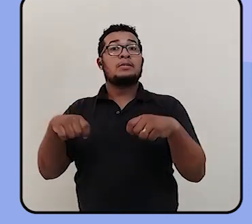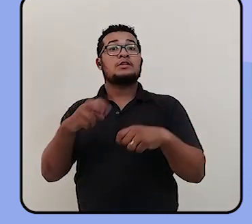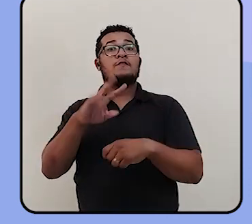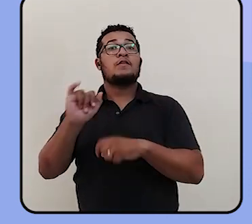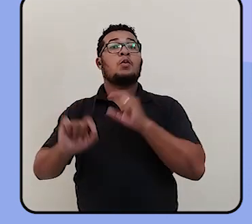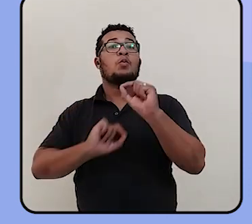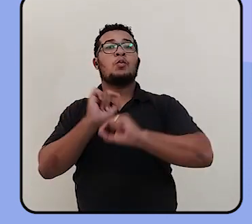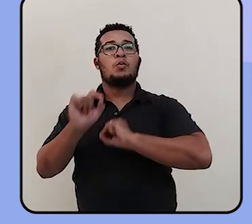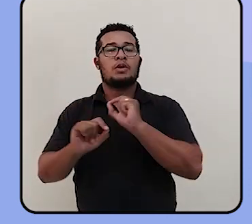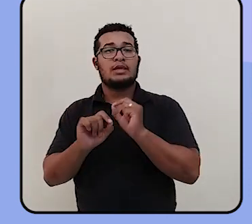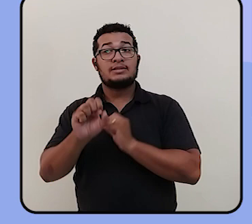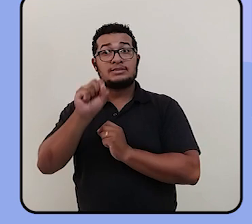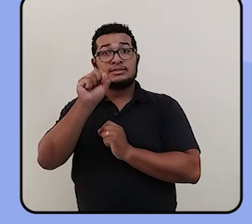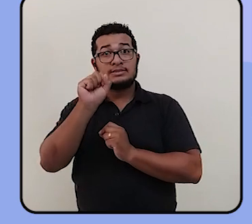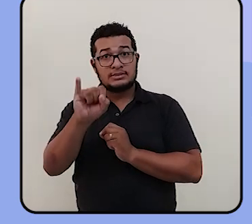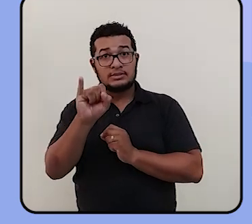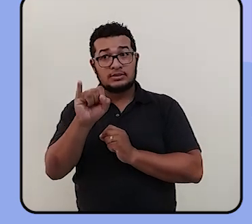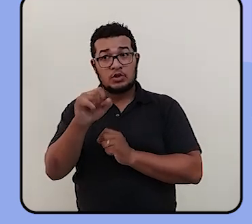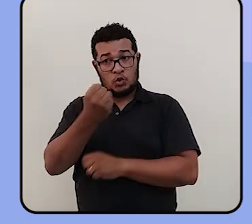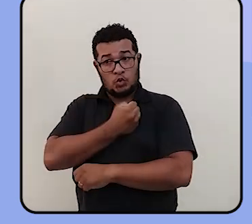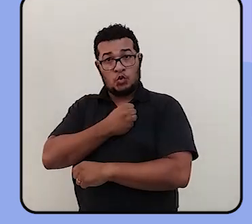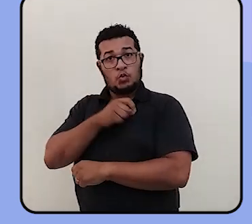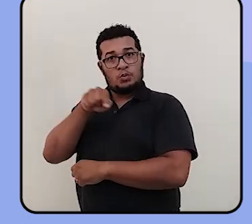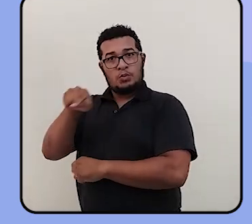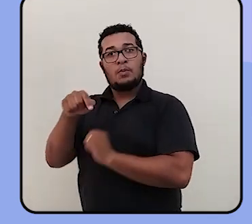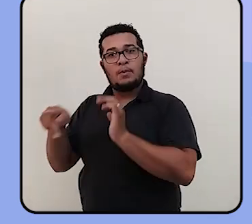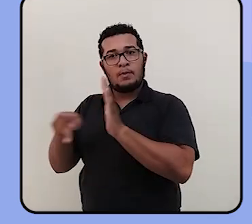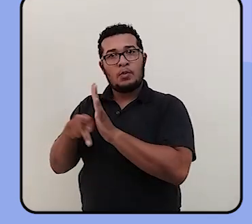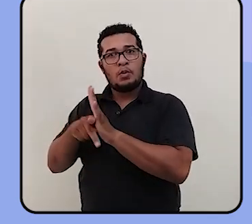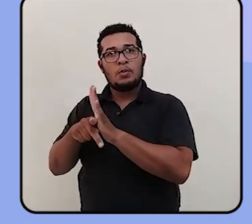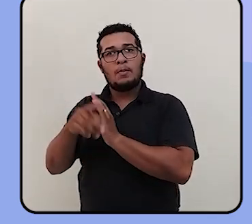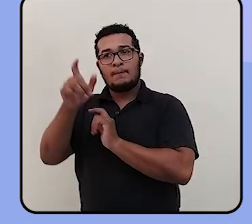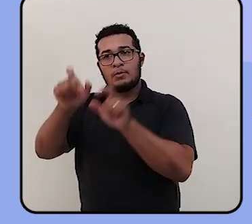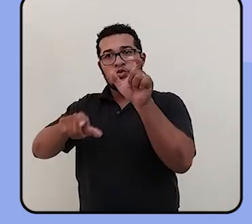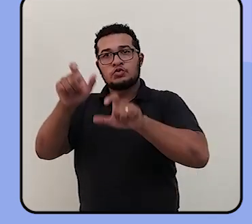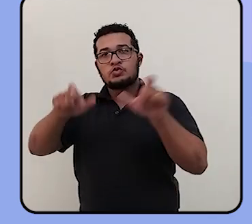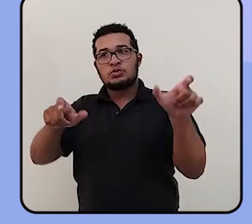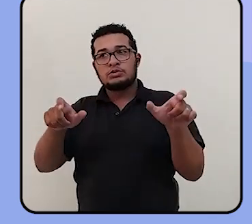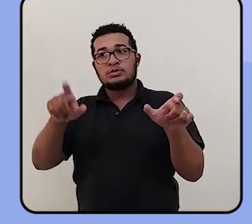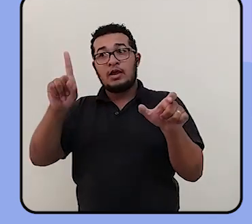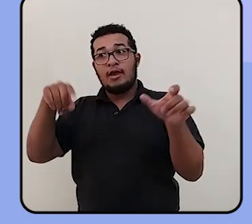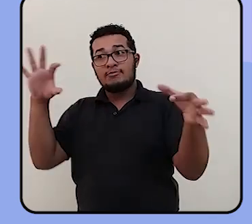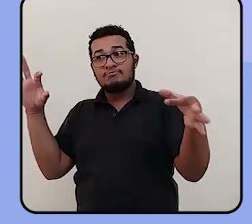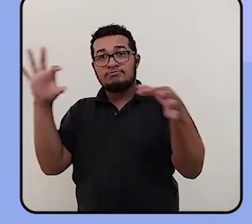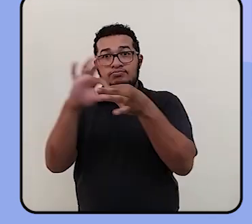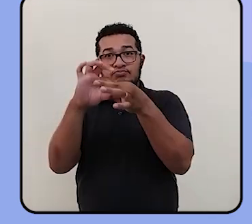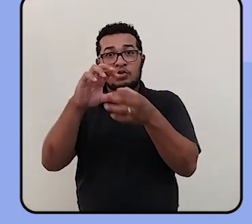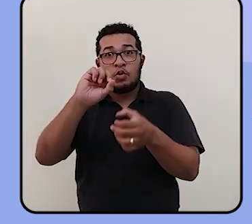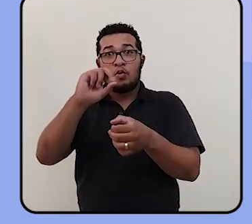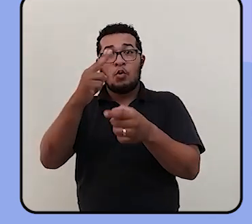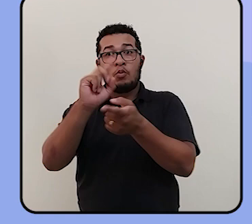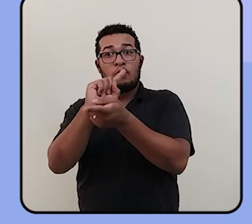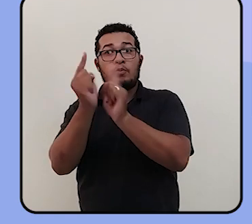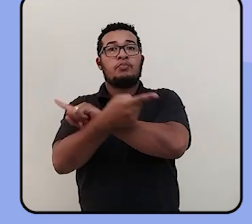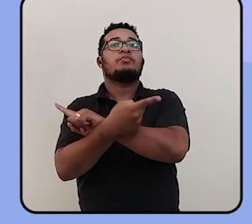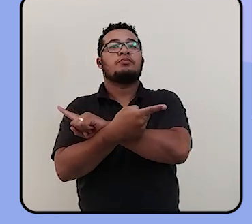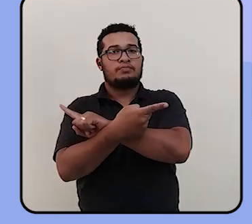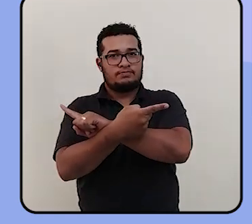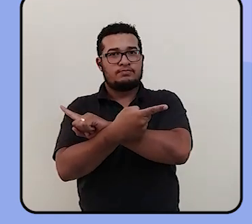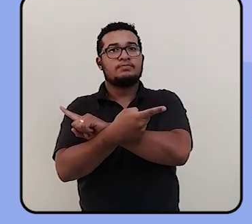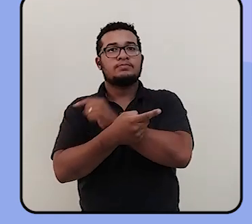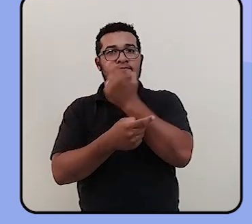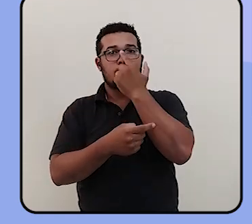vamos precisar saber se esse número de operários é direta ou